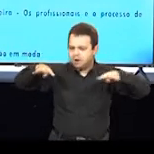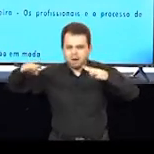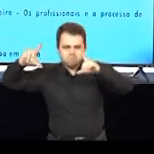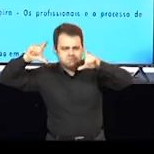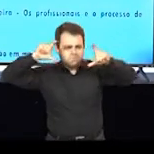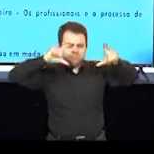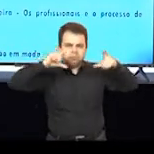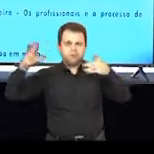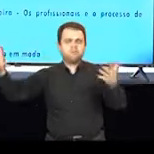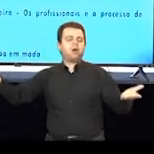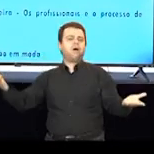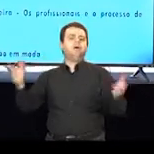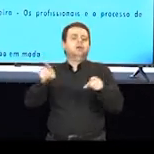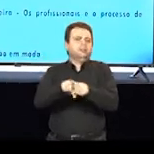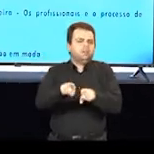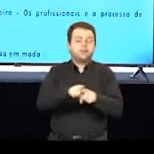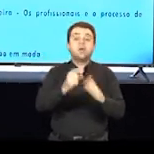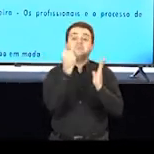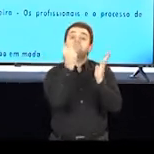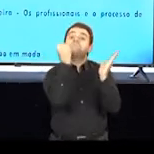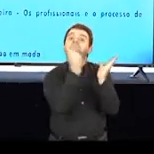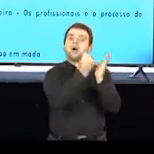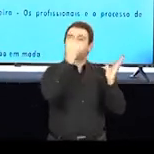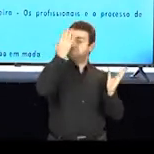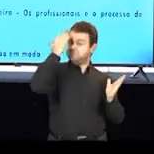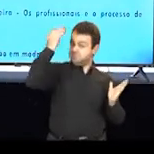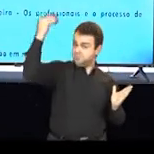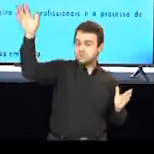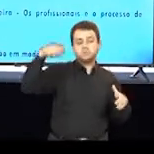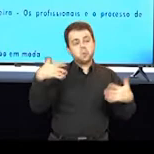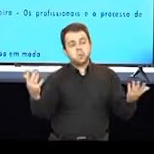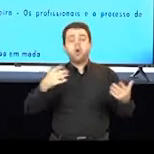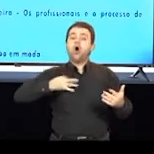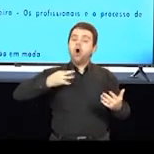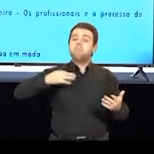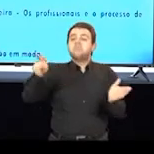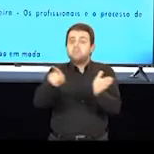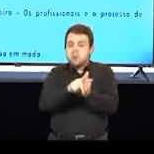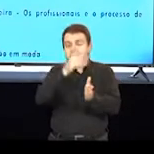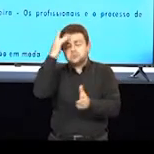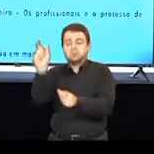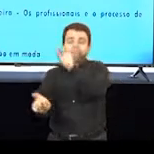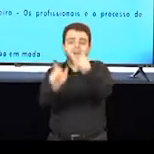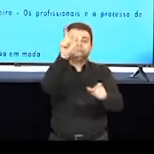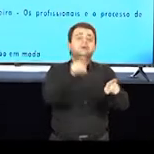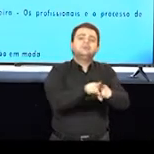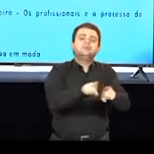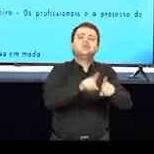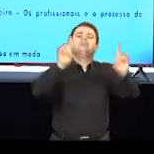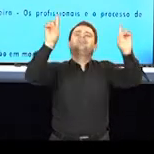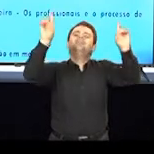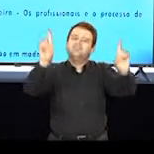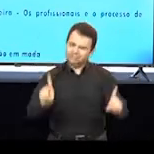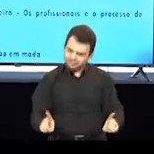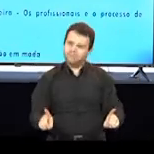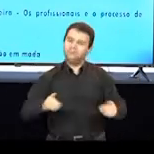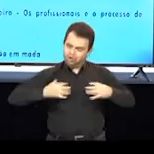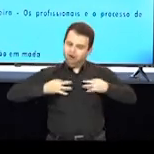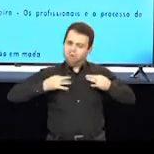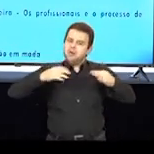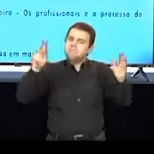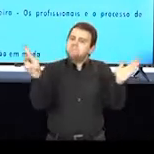desfiles. Podemos pensar nas grandes marcas, na moda popular, na moda inclusiva, aquela que leva em conta